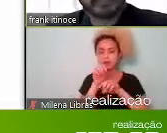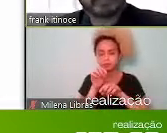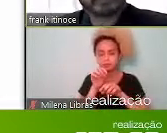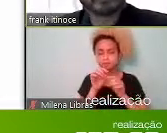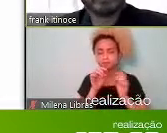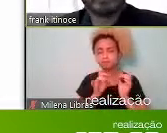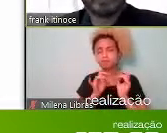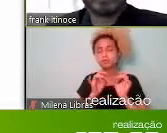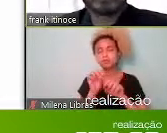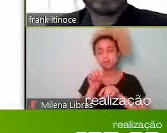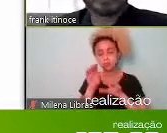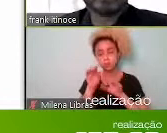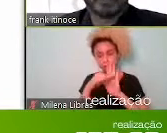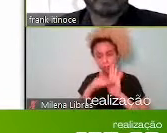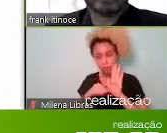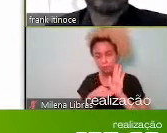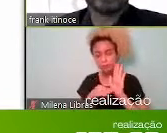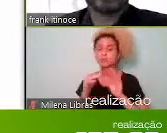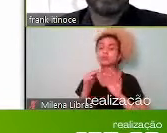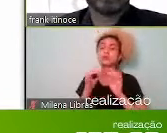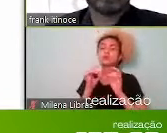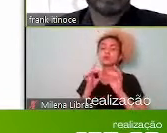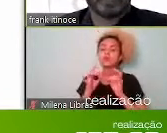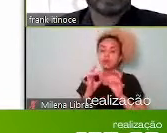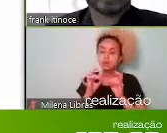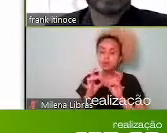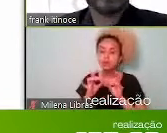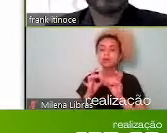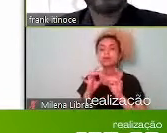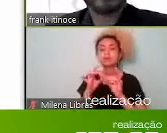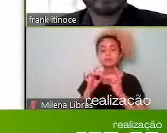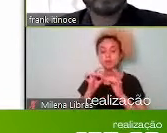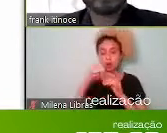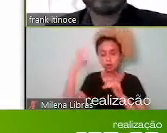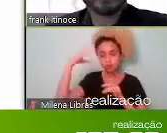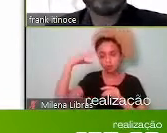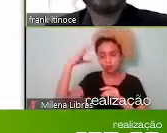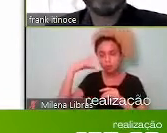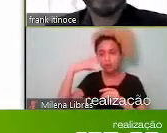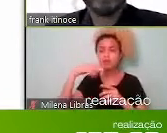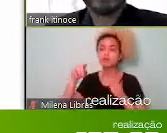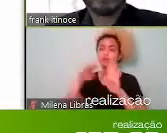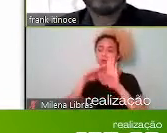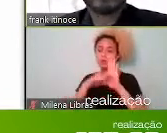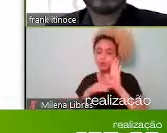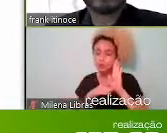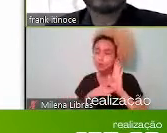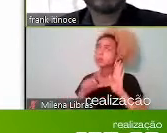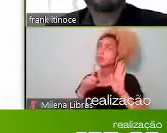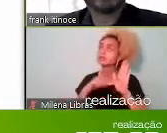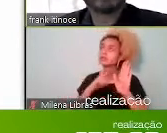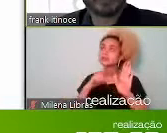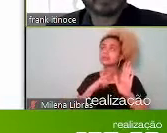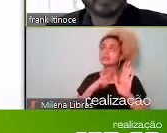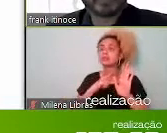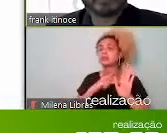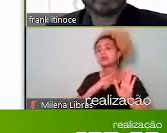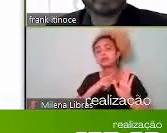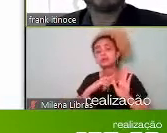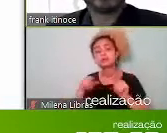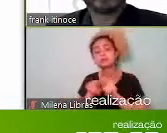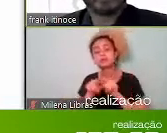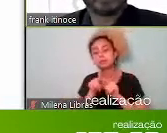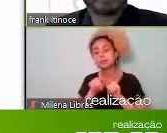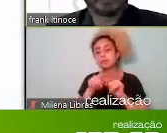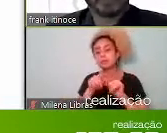para hidrantes, eu tenho uma instrução técnica para chuveiros automáticos, na verdade, mais de uma. Eu tenho para